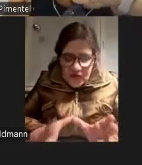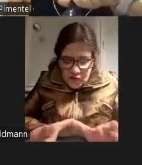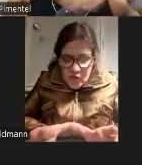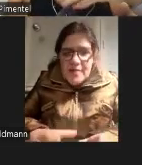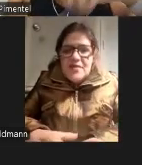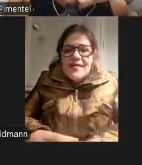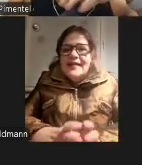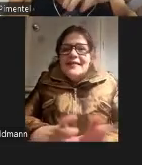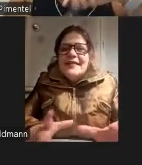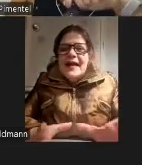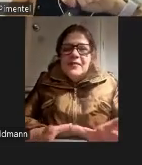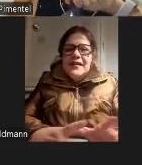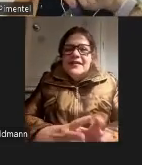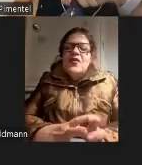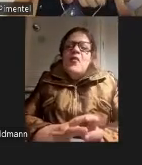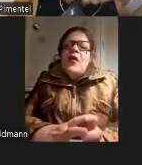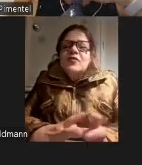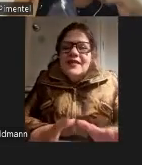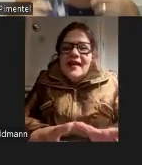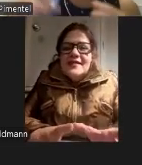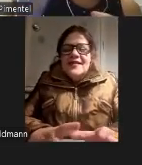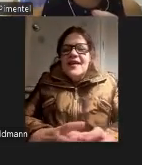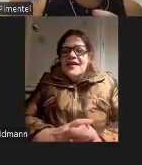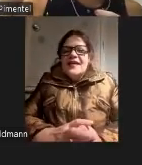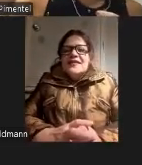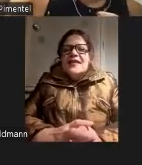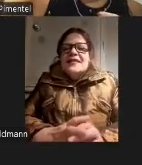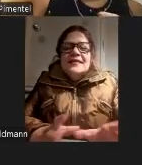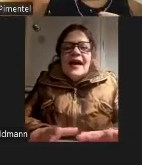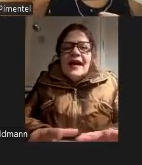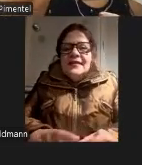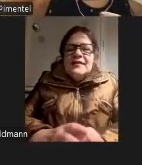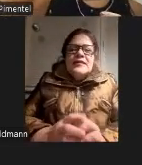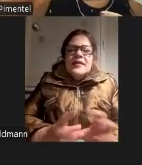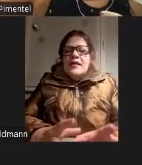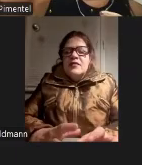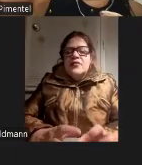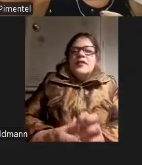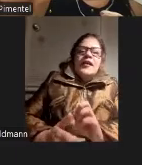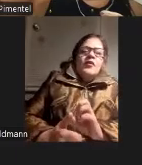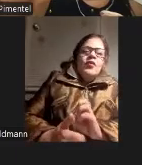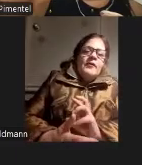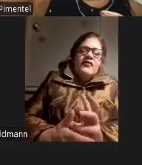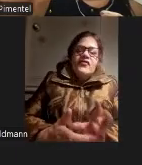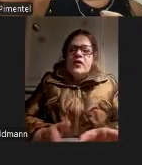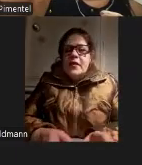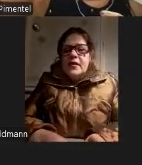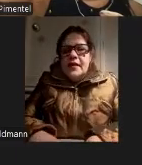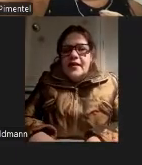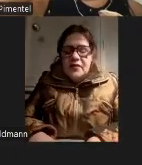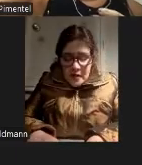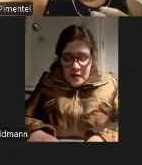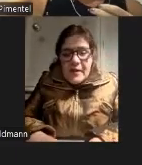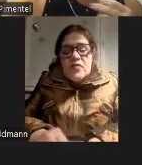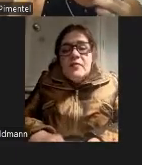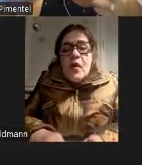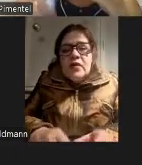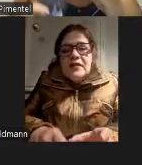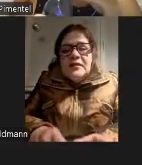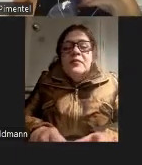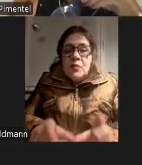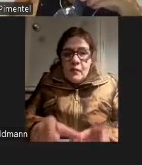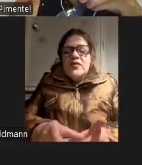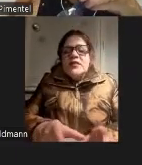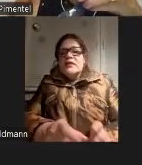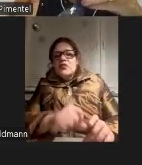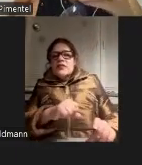de ouvir tudo isso, né, a É, dinâmica de como é, acontece é. essa cidade de células, o que ela coloca para fora e para dentro, mas o